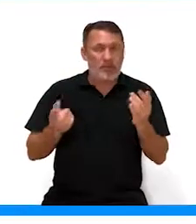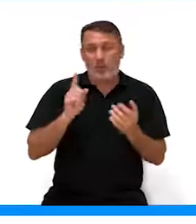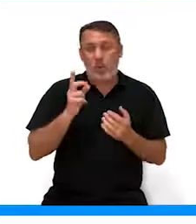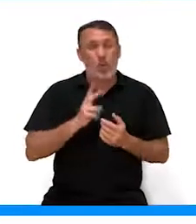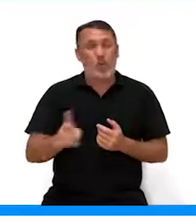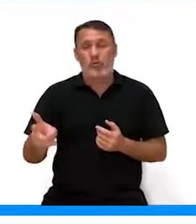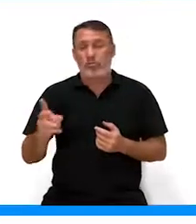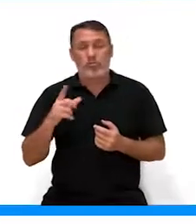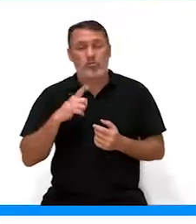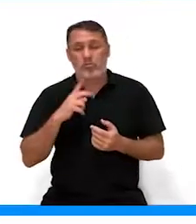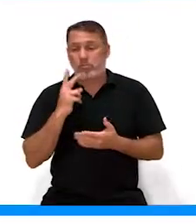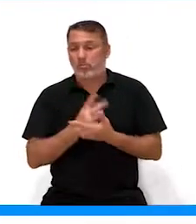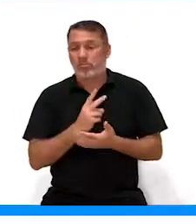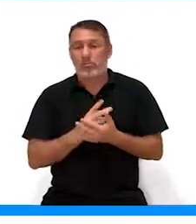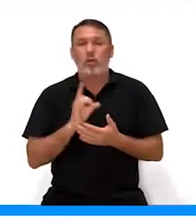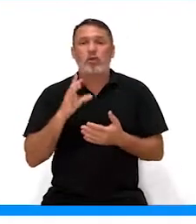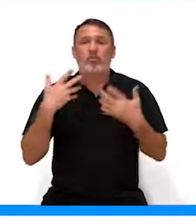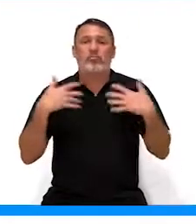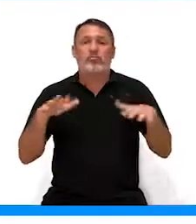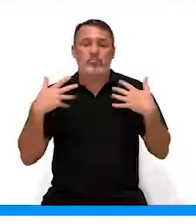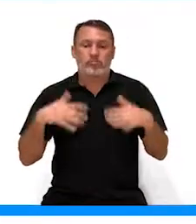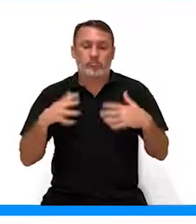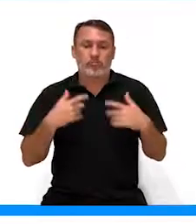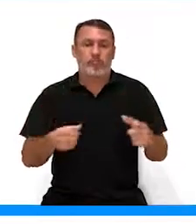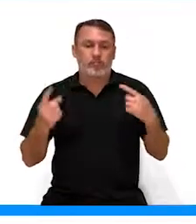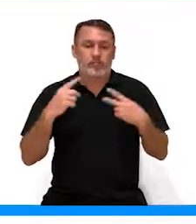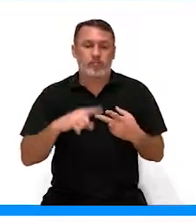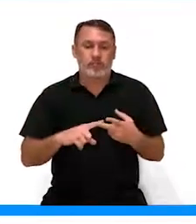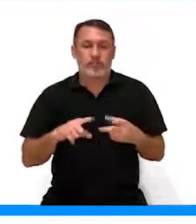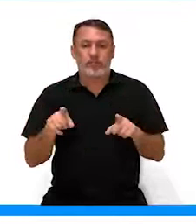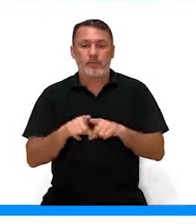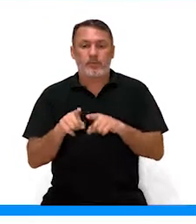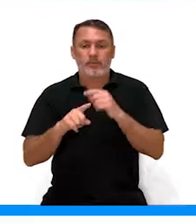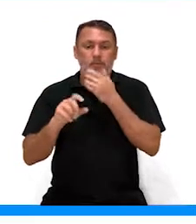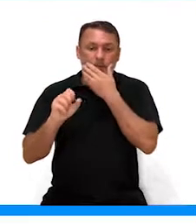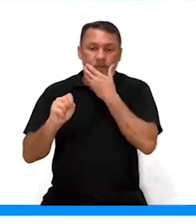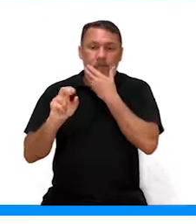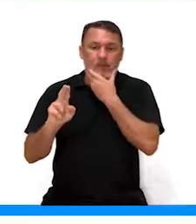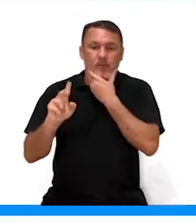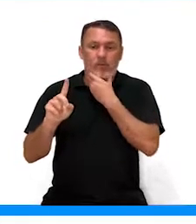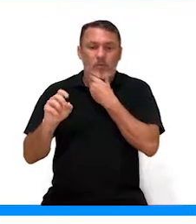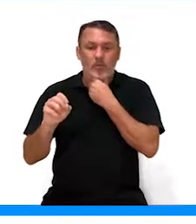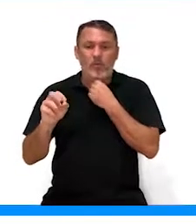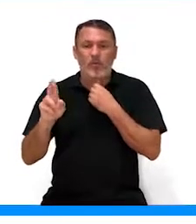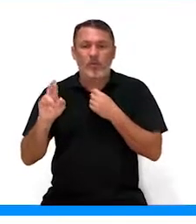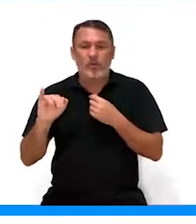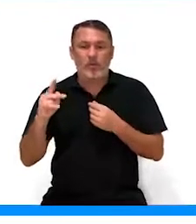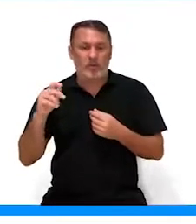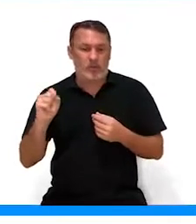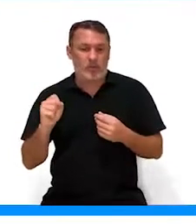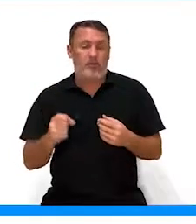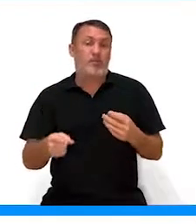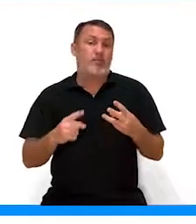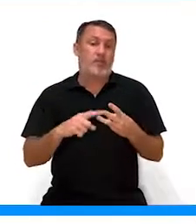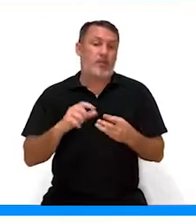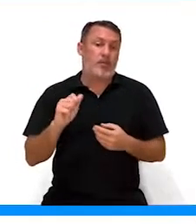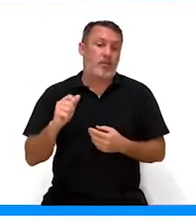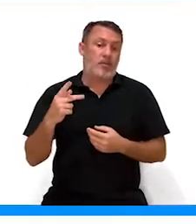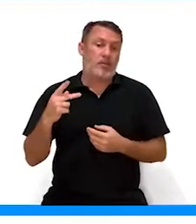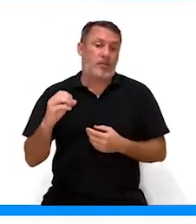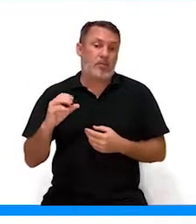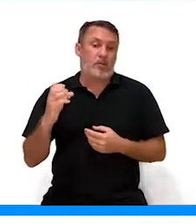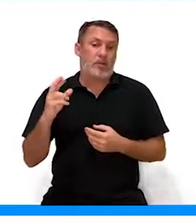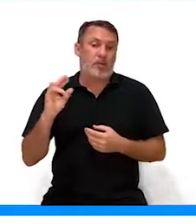gente não perde essas glândulas, elas continuam ali. Ela só libera a secreção. As glândulas sudoríparas que liberam suor